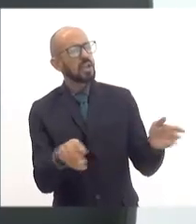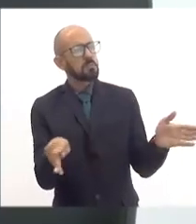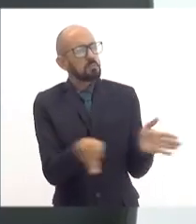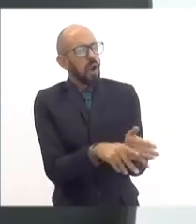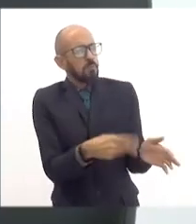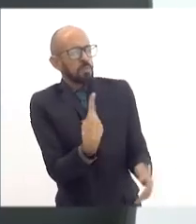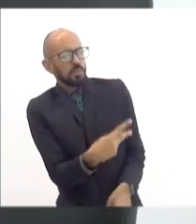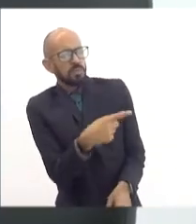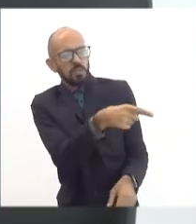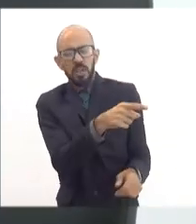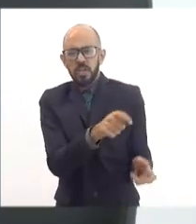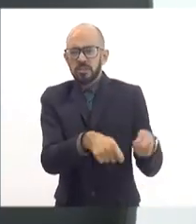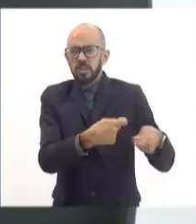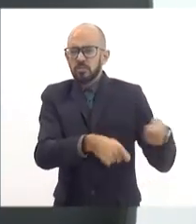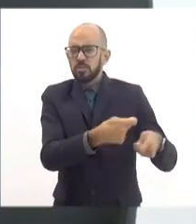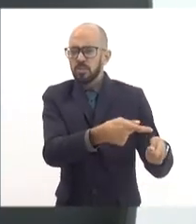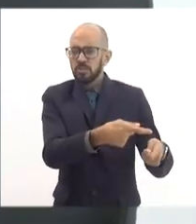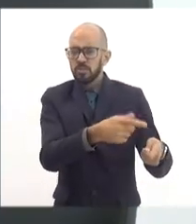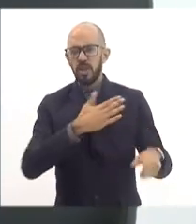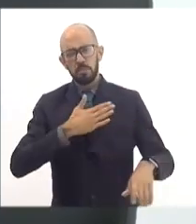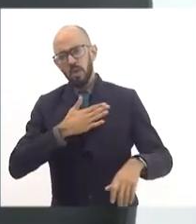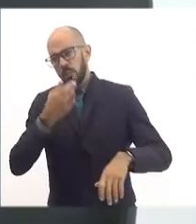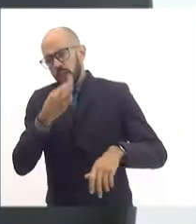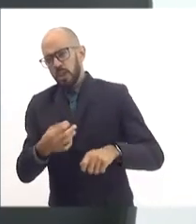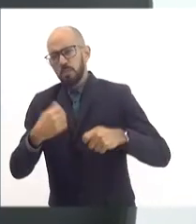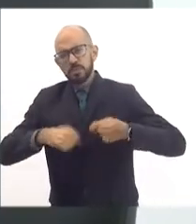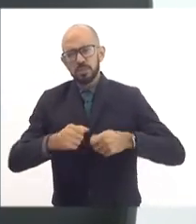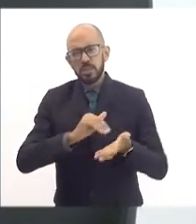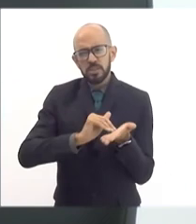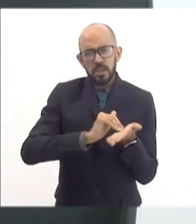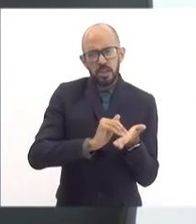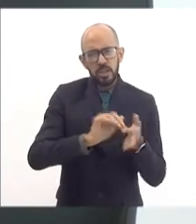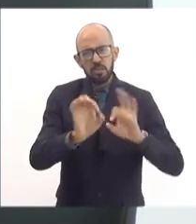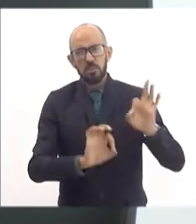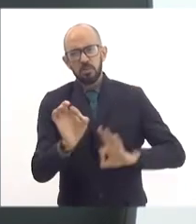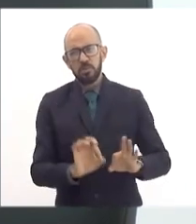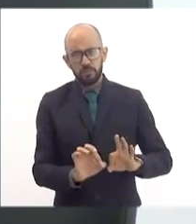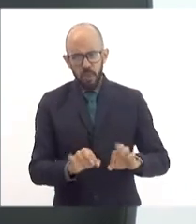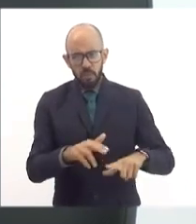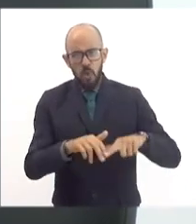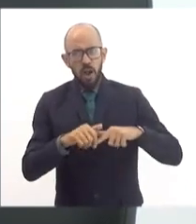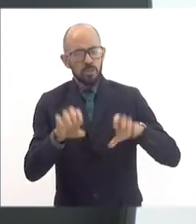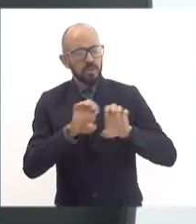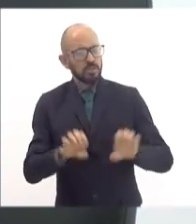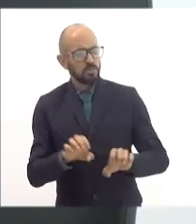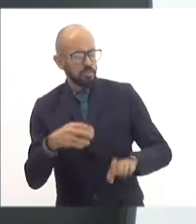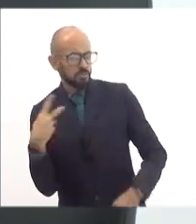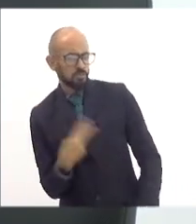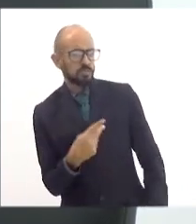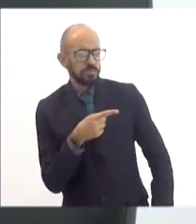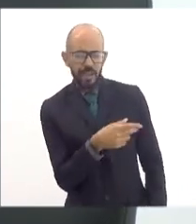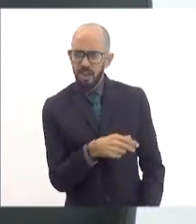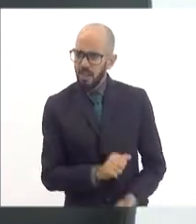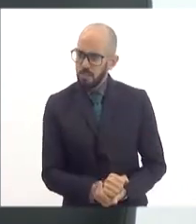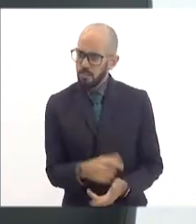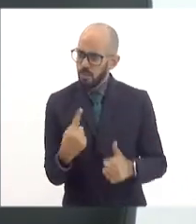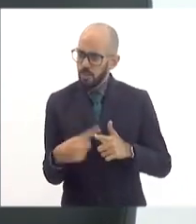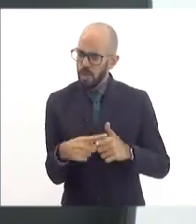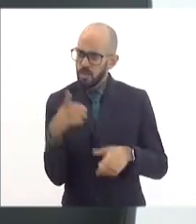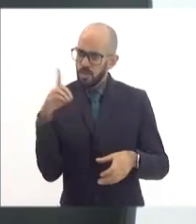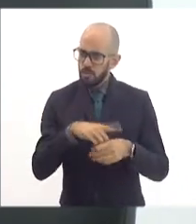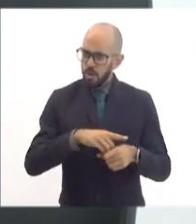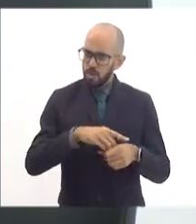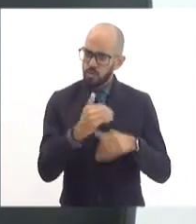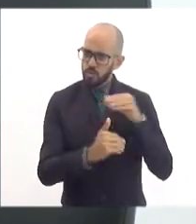acho que deve ser presidido pela Secretaria de Planejamento, inclusive pela estrutura pública que ela tem. E o Fundo Soberano não é só para a questão do